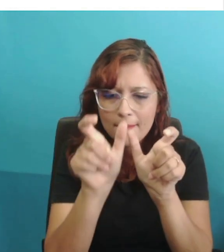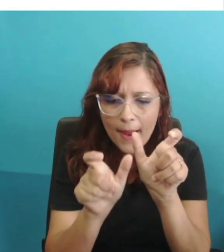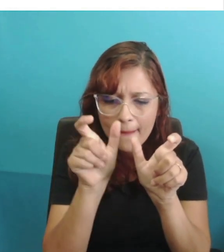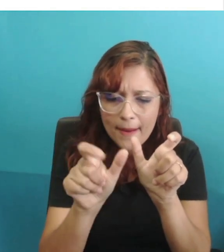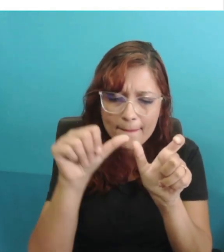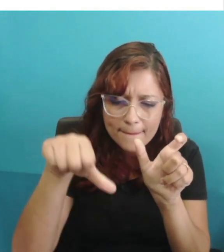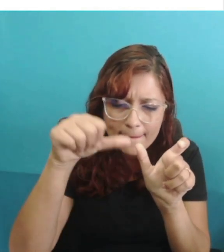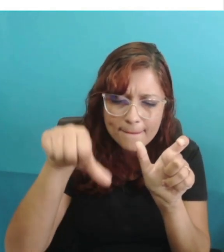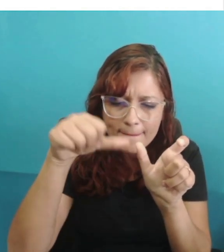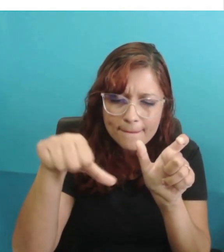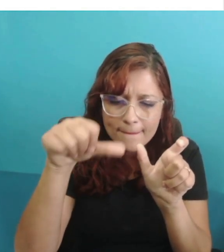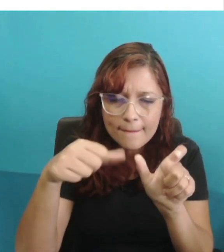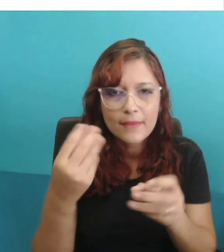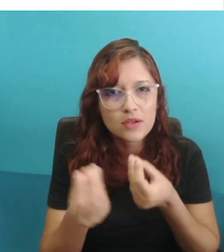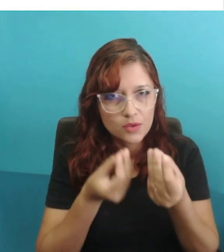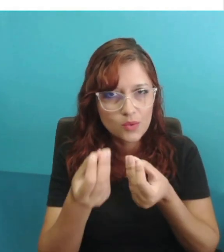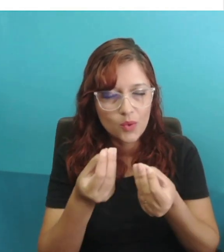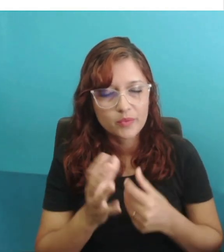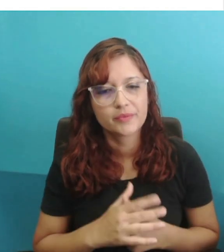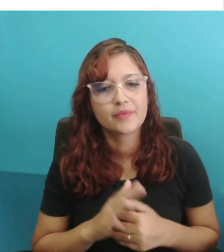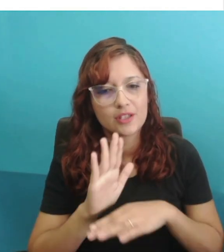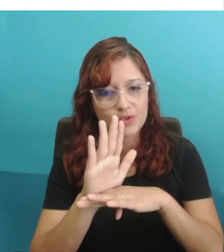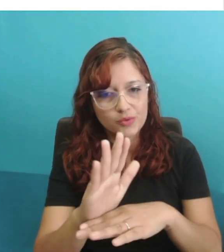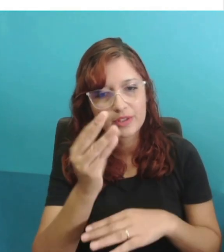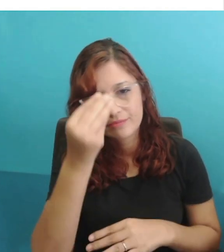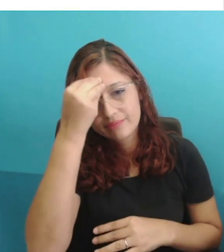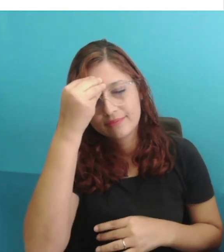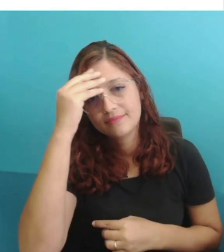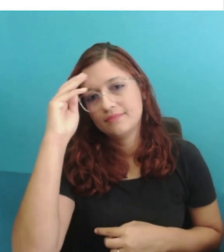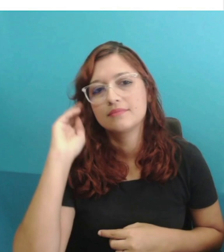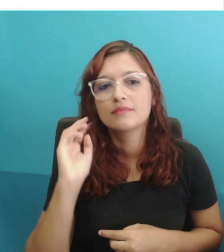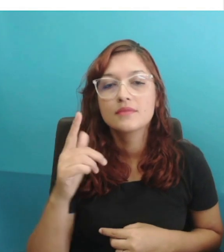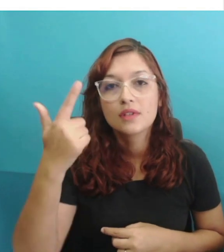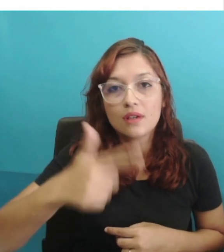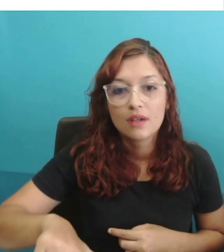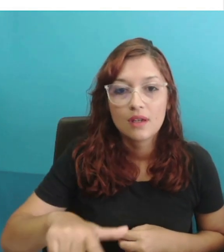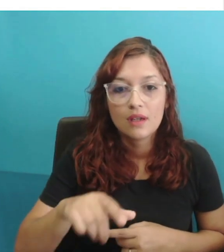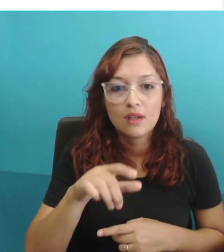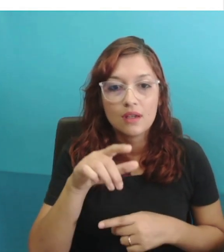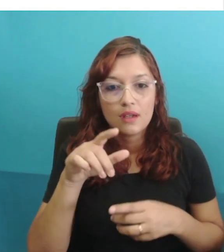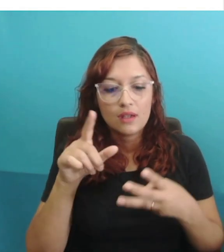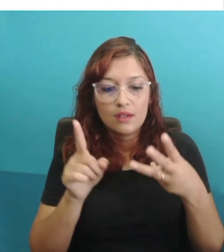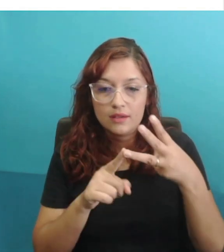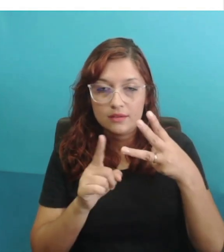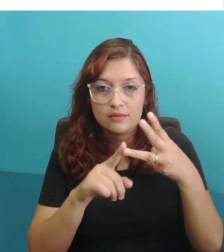Isso ajuda a memorizar na hora de conjugar os verbos.